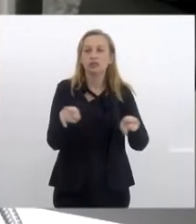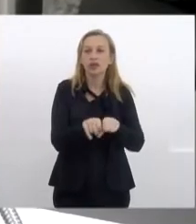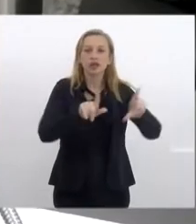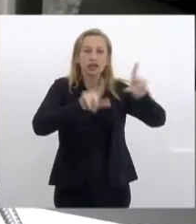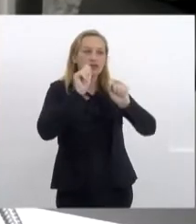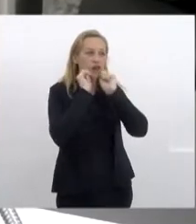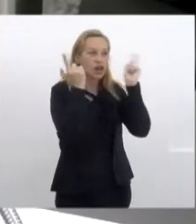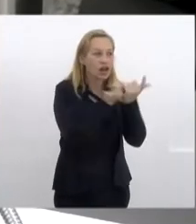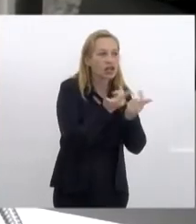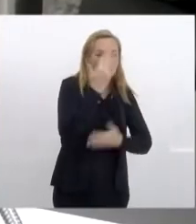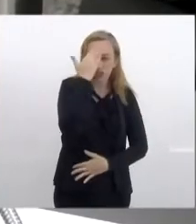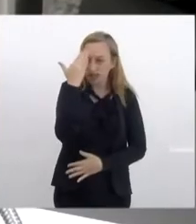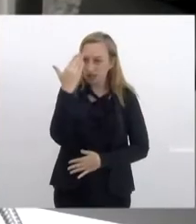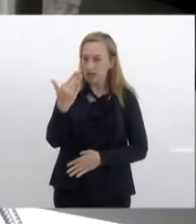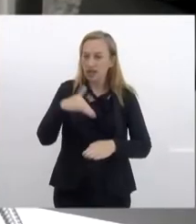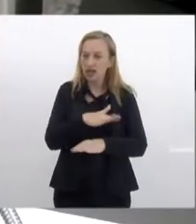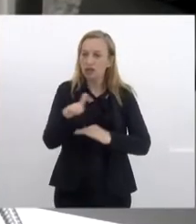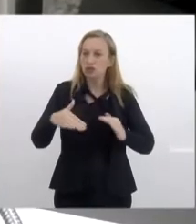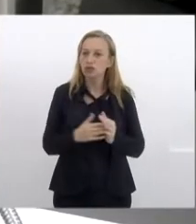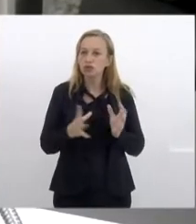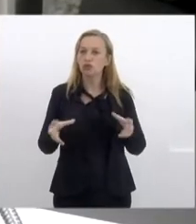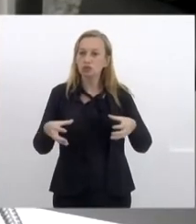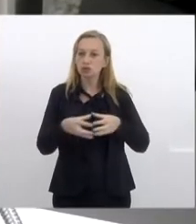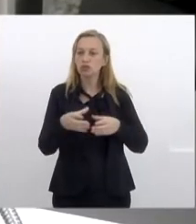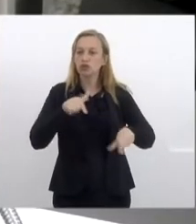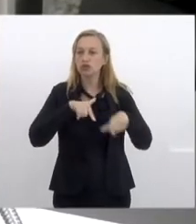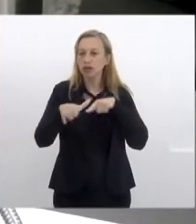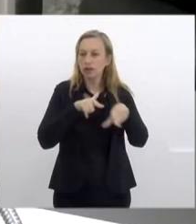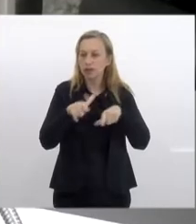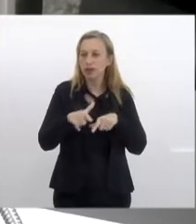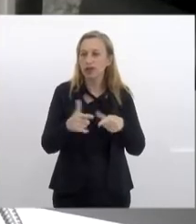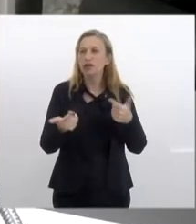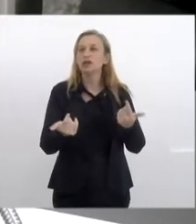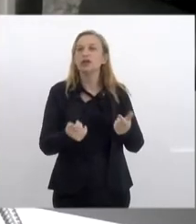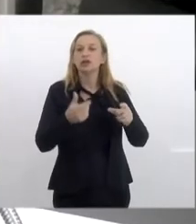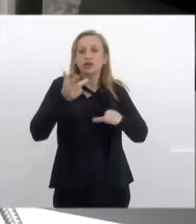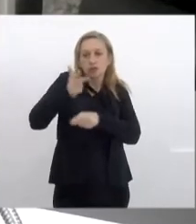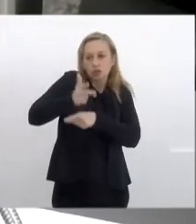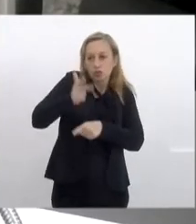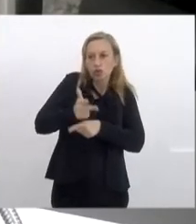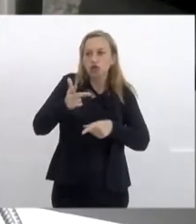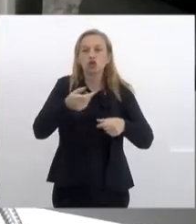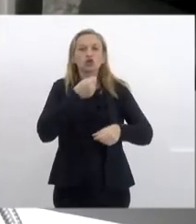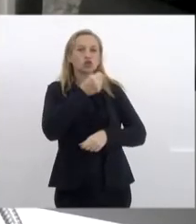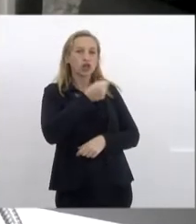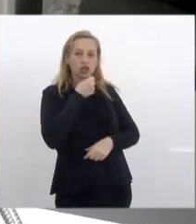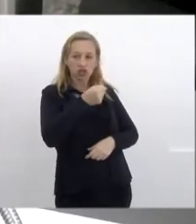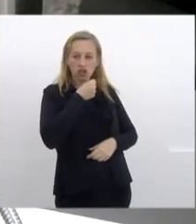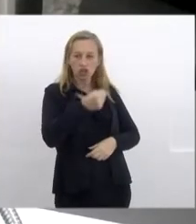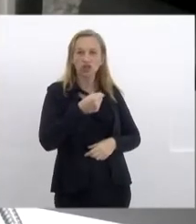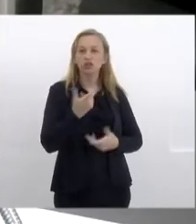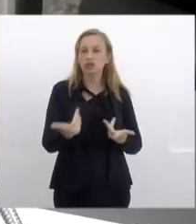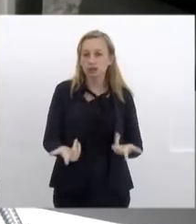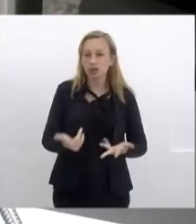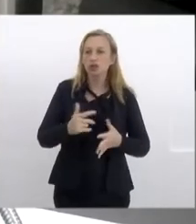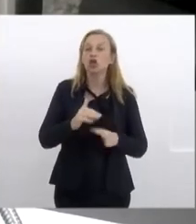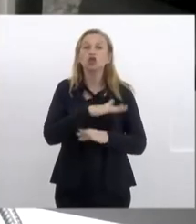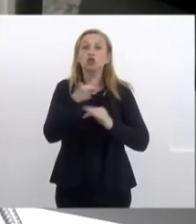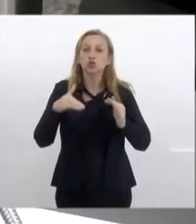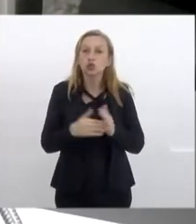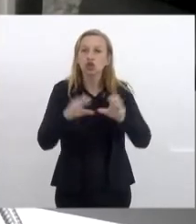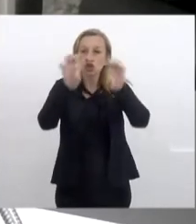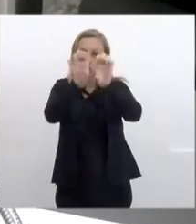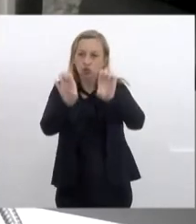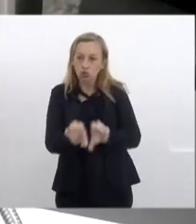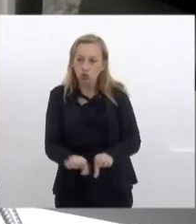Alesc. Quero agradecer a toda a equipe, tanto o cinegrafista, jornalista, os repórteres, toda a